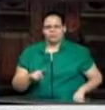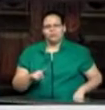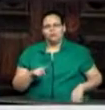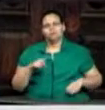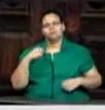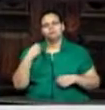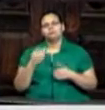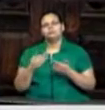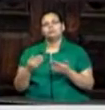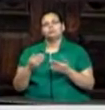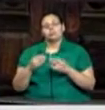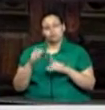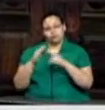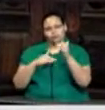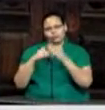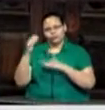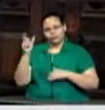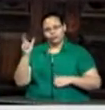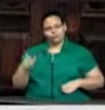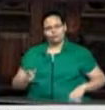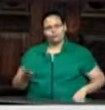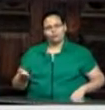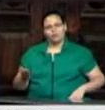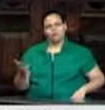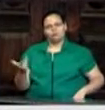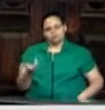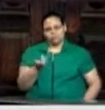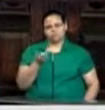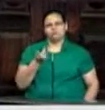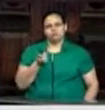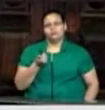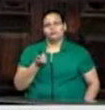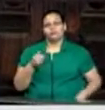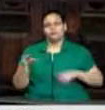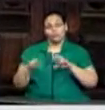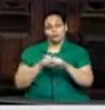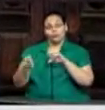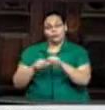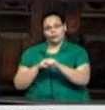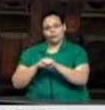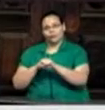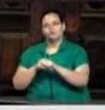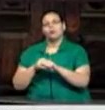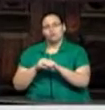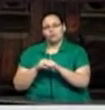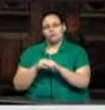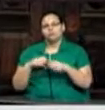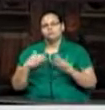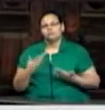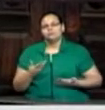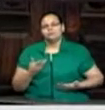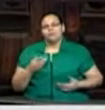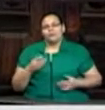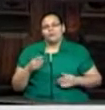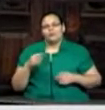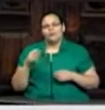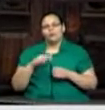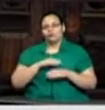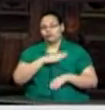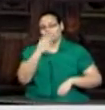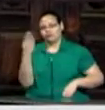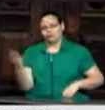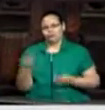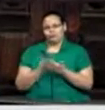prescindir de profissionais qualificados e formados de forma integral,